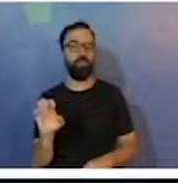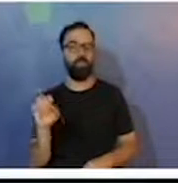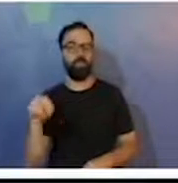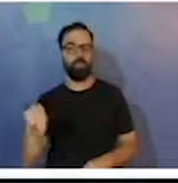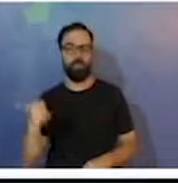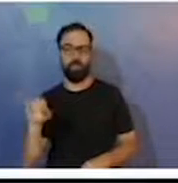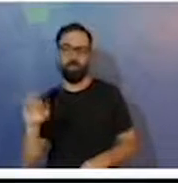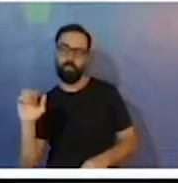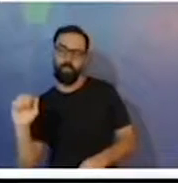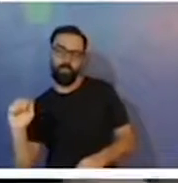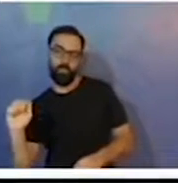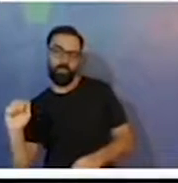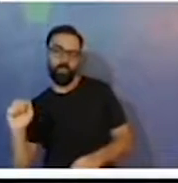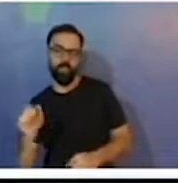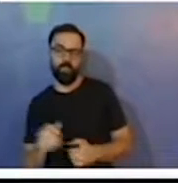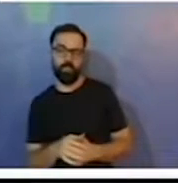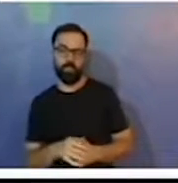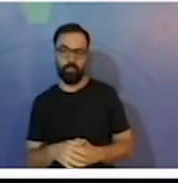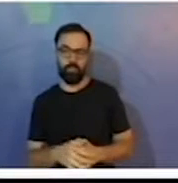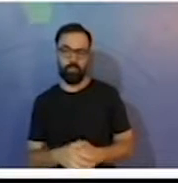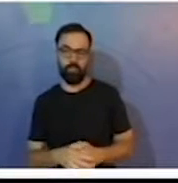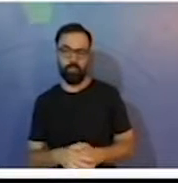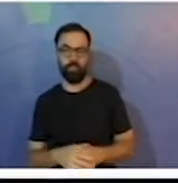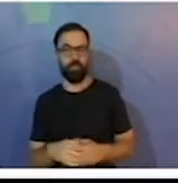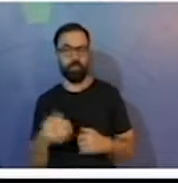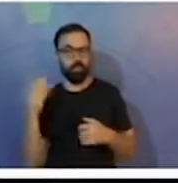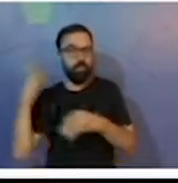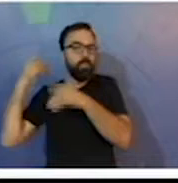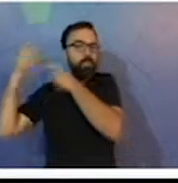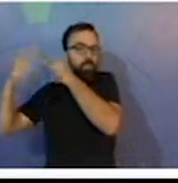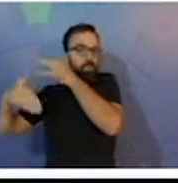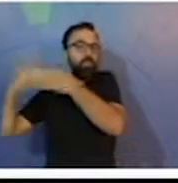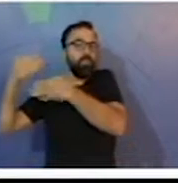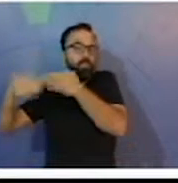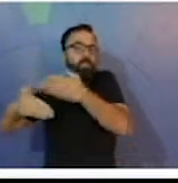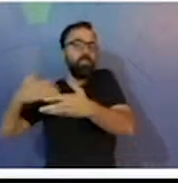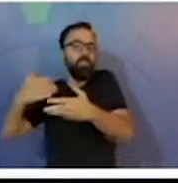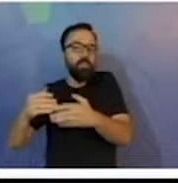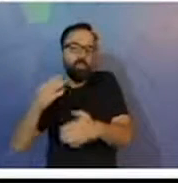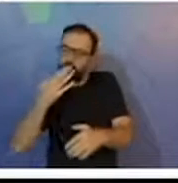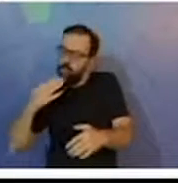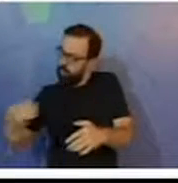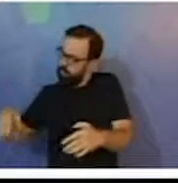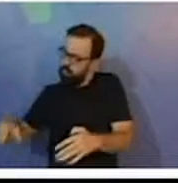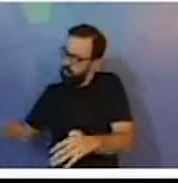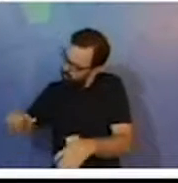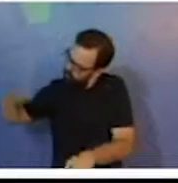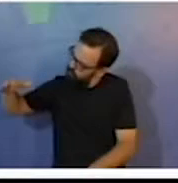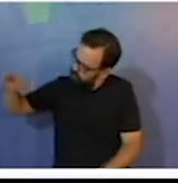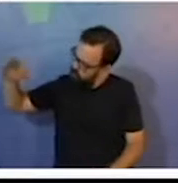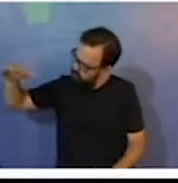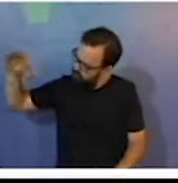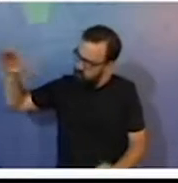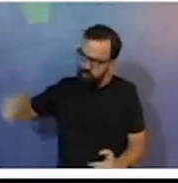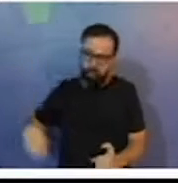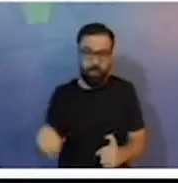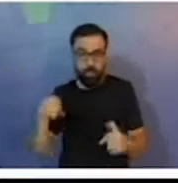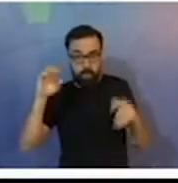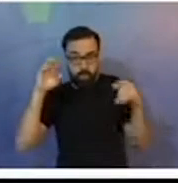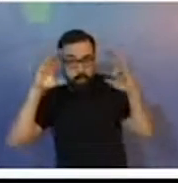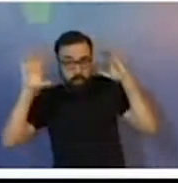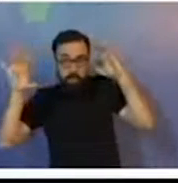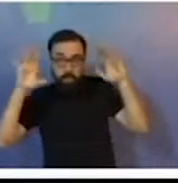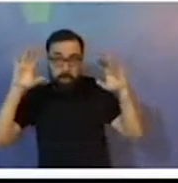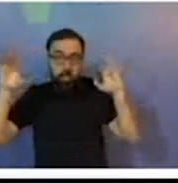artista que alguma coisa mesmo desde criança foi muito criativa e gosto de criar e transformar as coisas